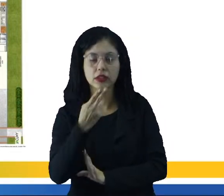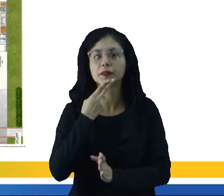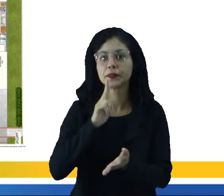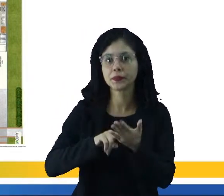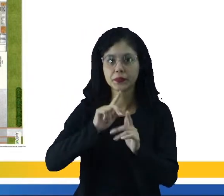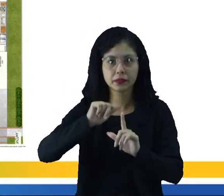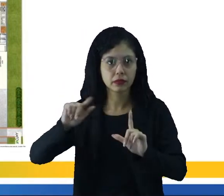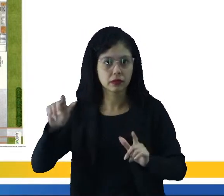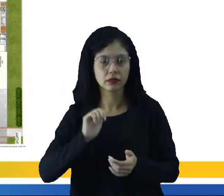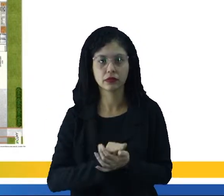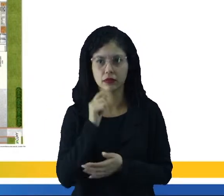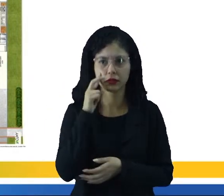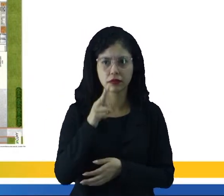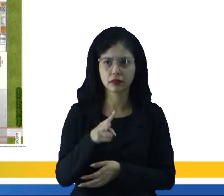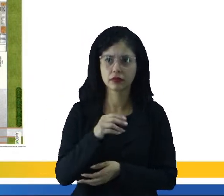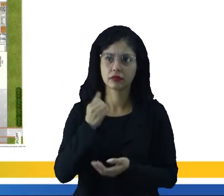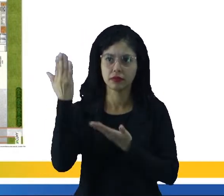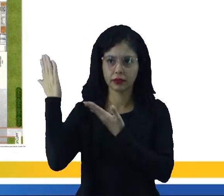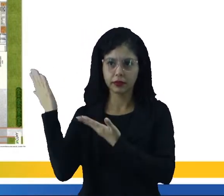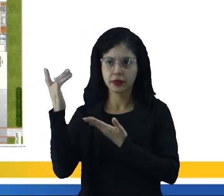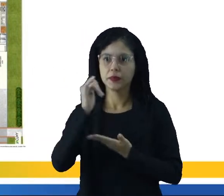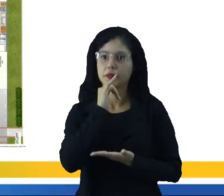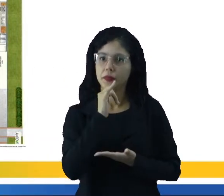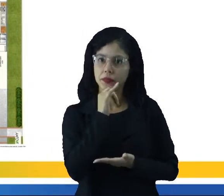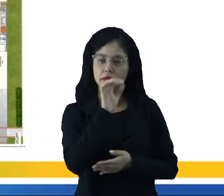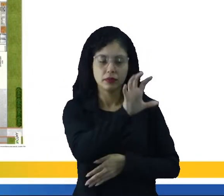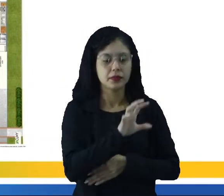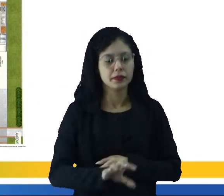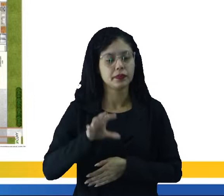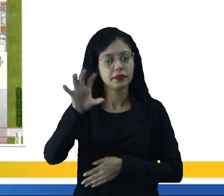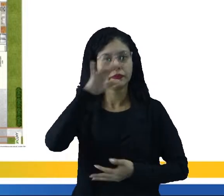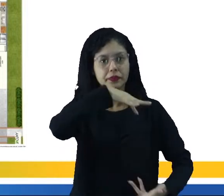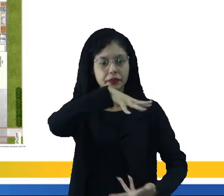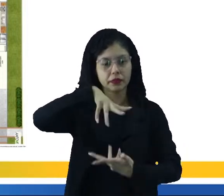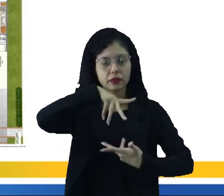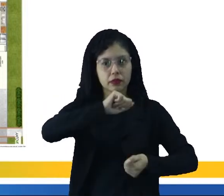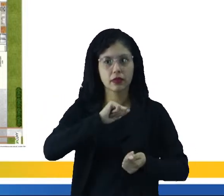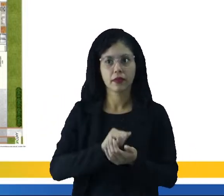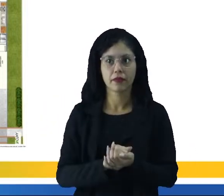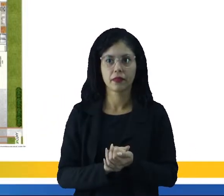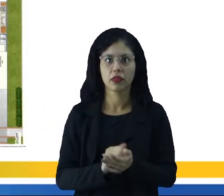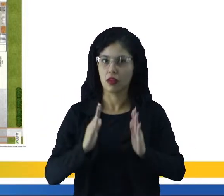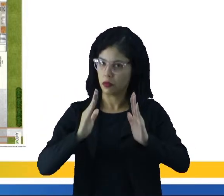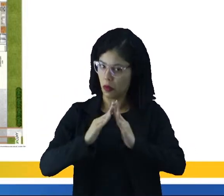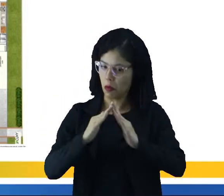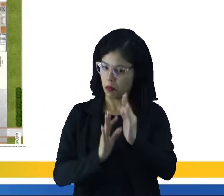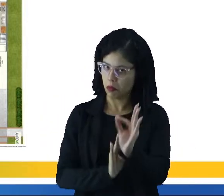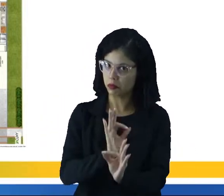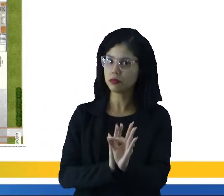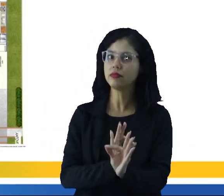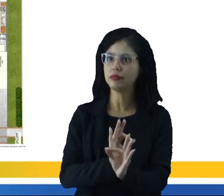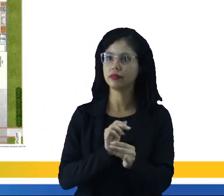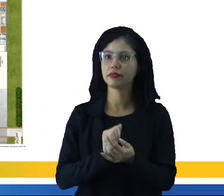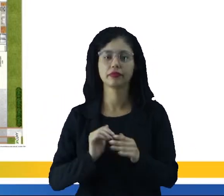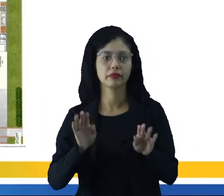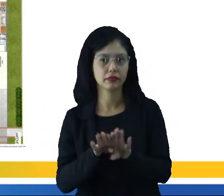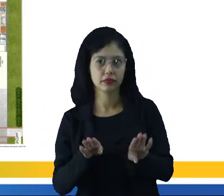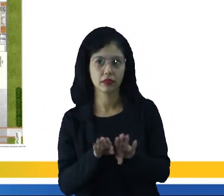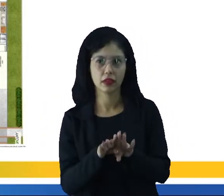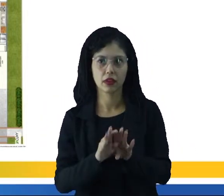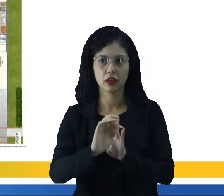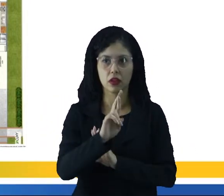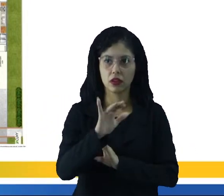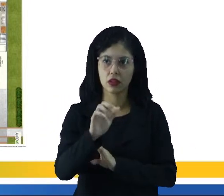cartas gráficas. Você pode ver aí, nós temos o exemplo aí do mapa mundi, de uma planta, de uma casa e também